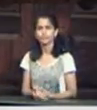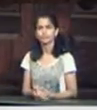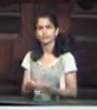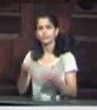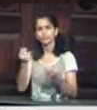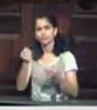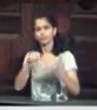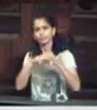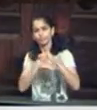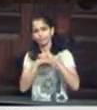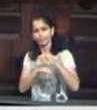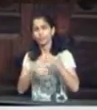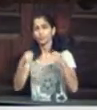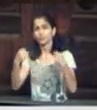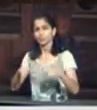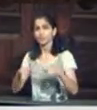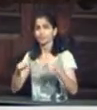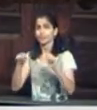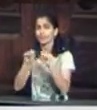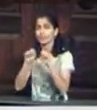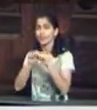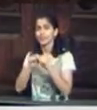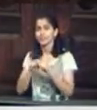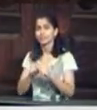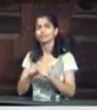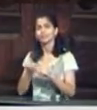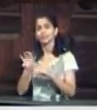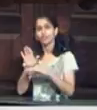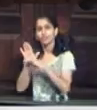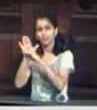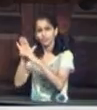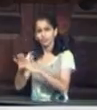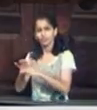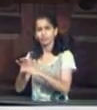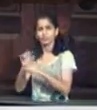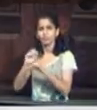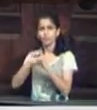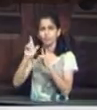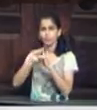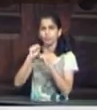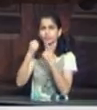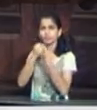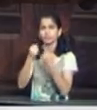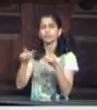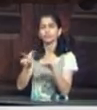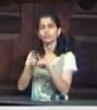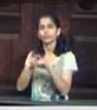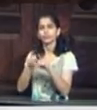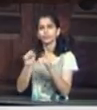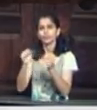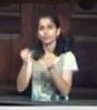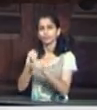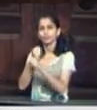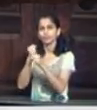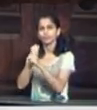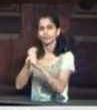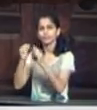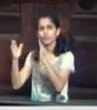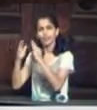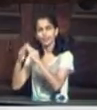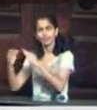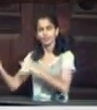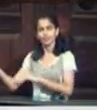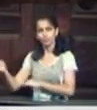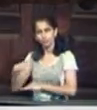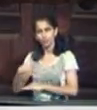fundo tem que ser aplicado, tem que garantir o pagamento do aluguel social e tem que construir novas moradias